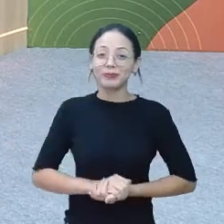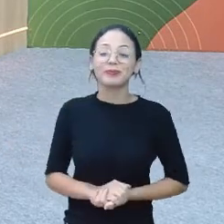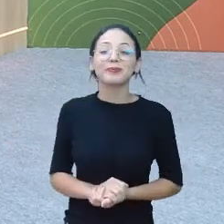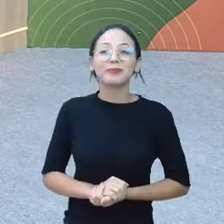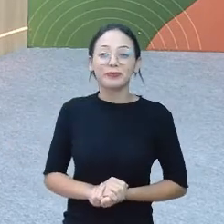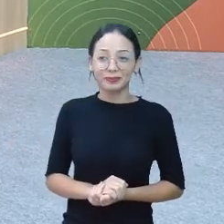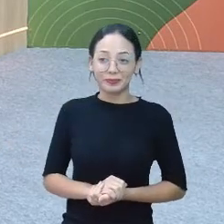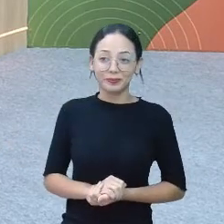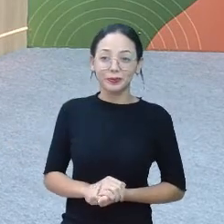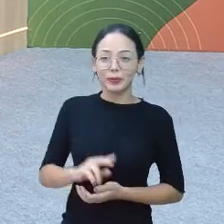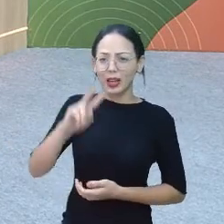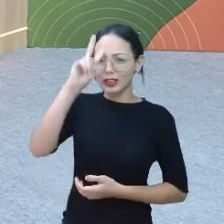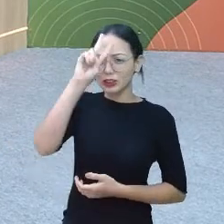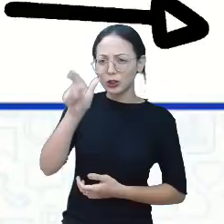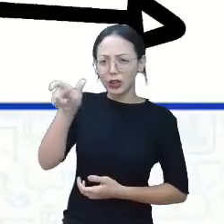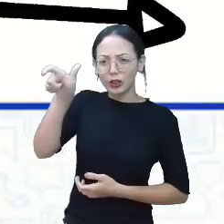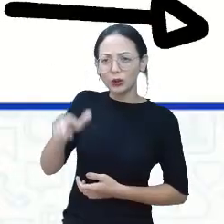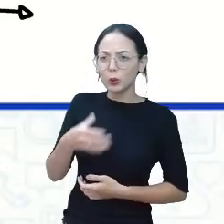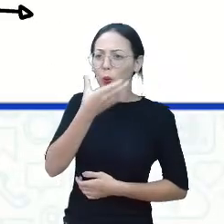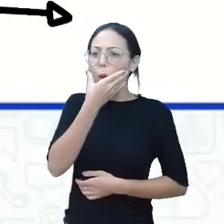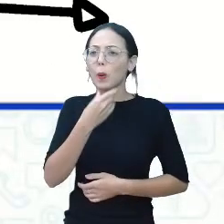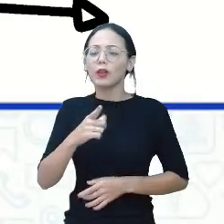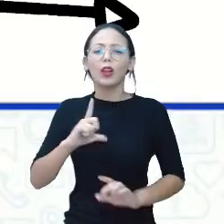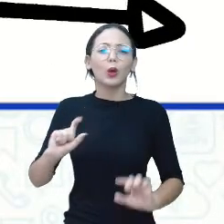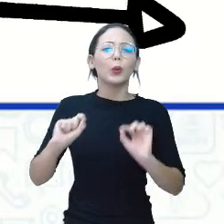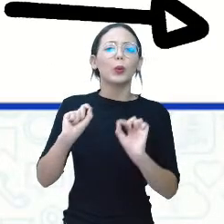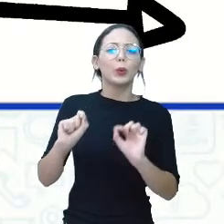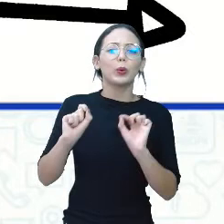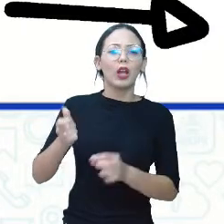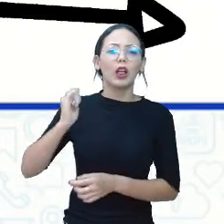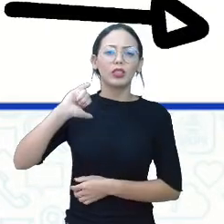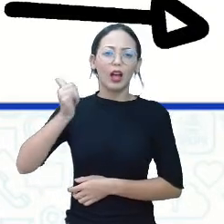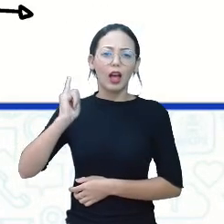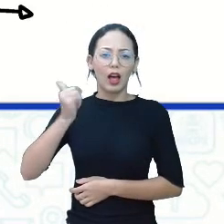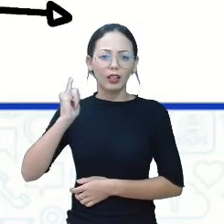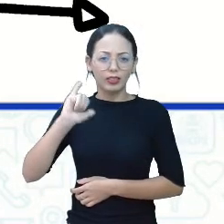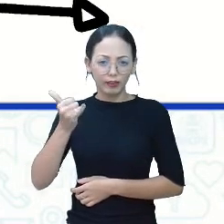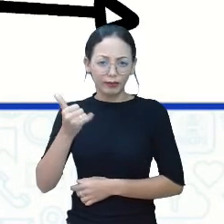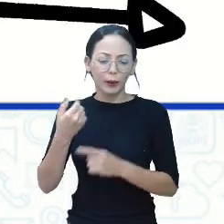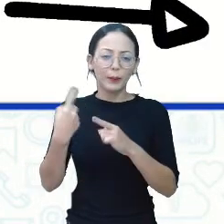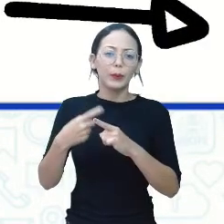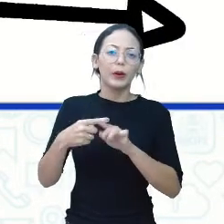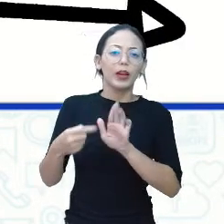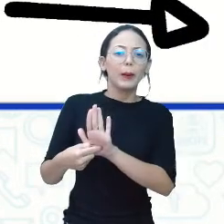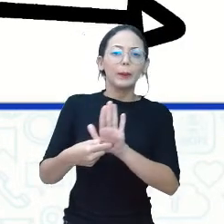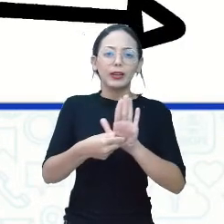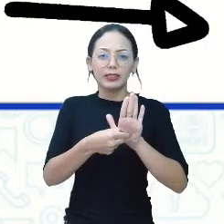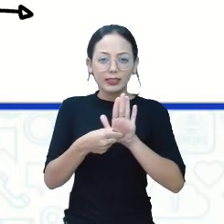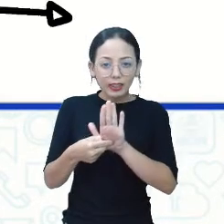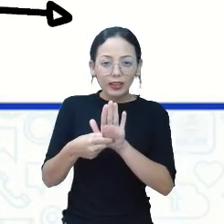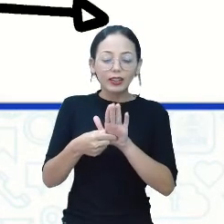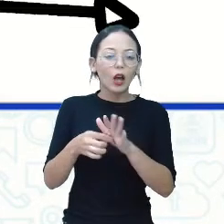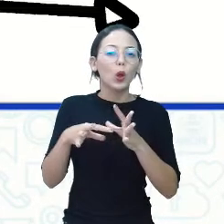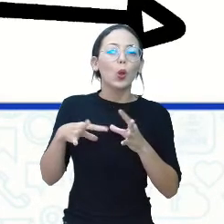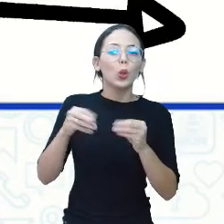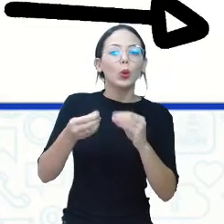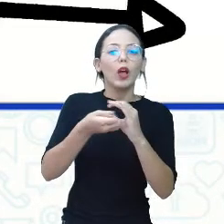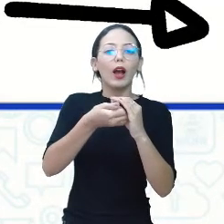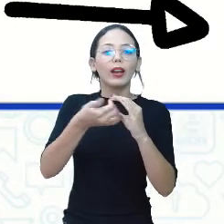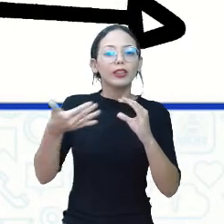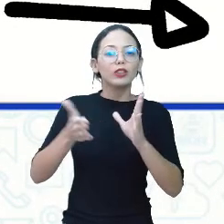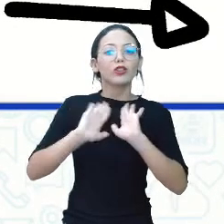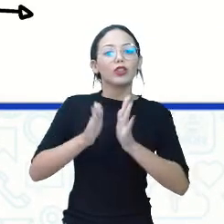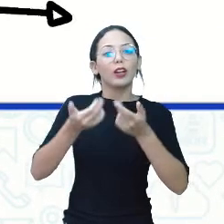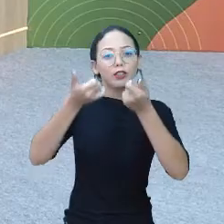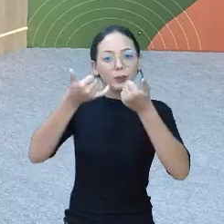A história de Seu Francisco constitui uma narrativa, tá certo? Então, porque ela apresenta todas essas características que eu